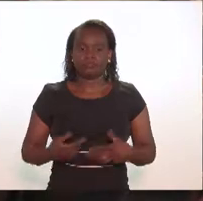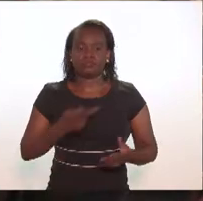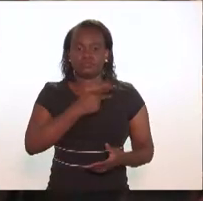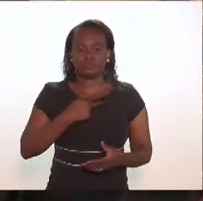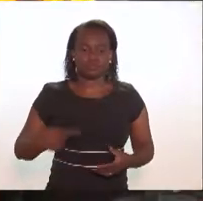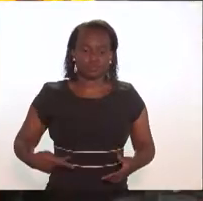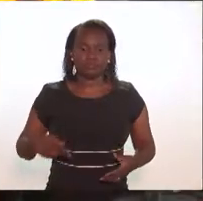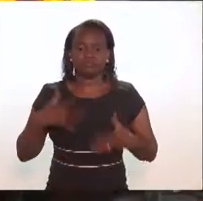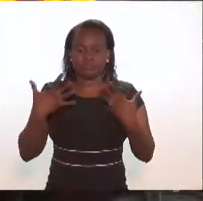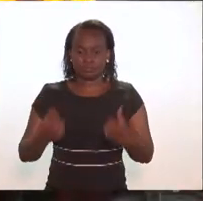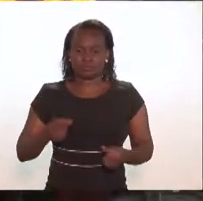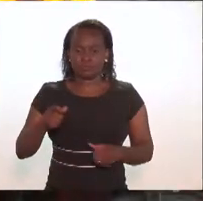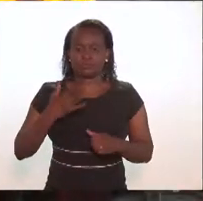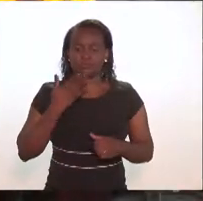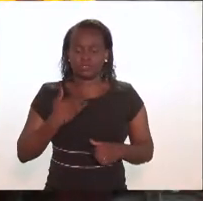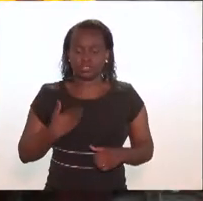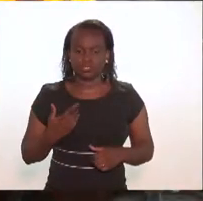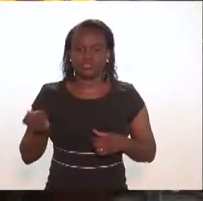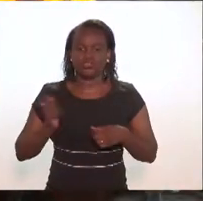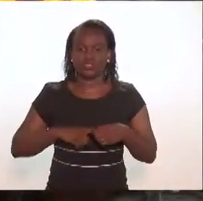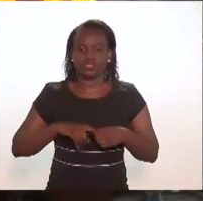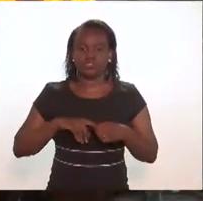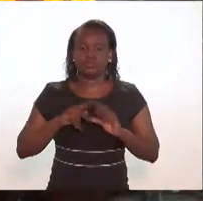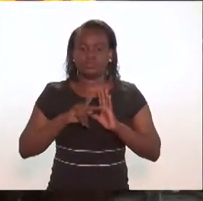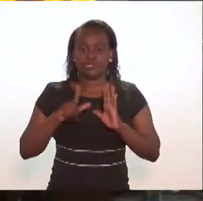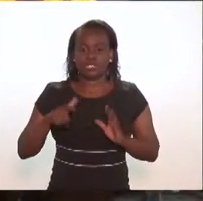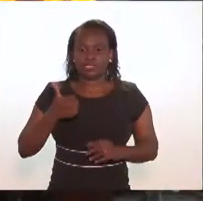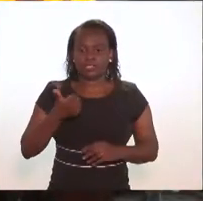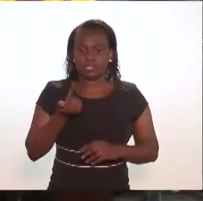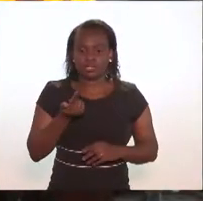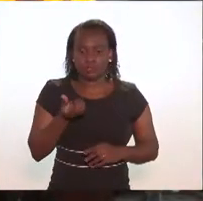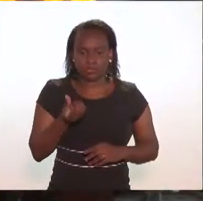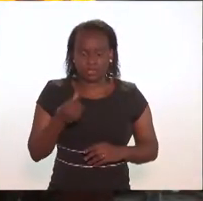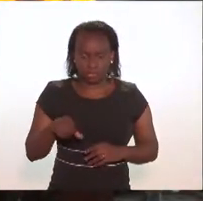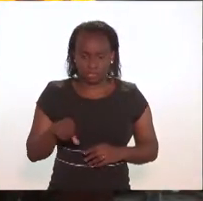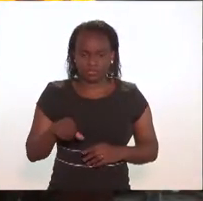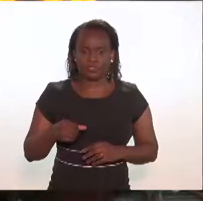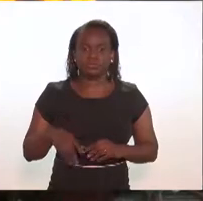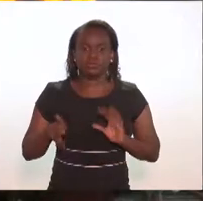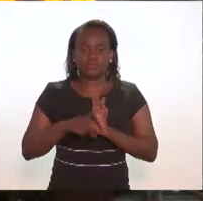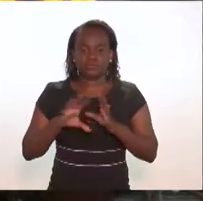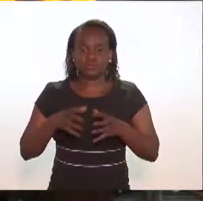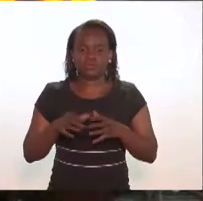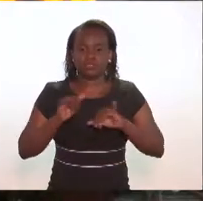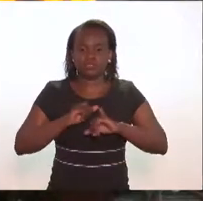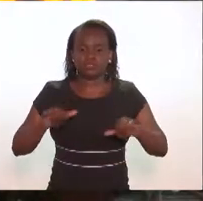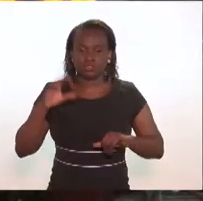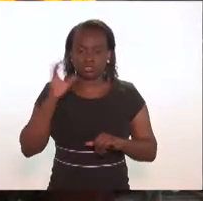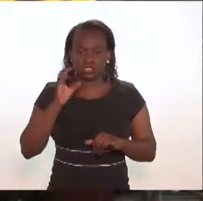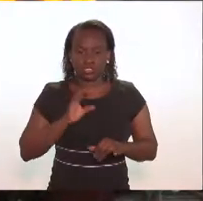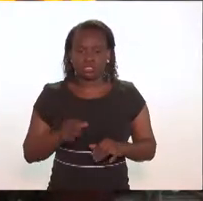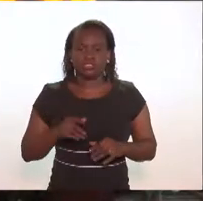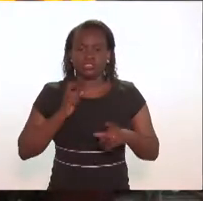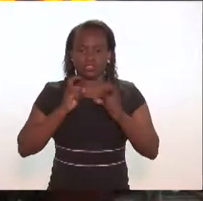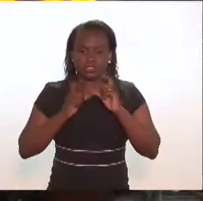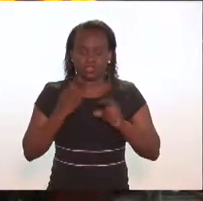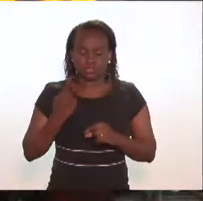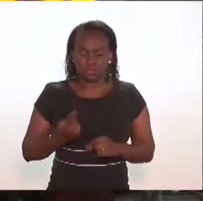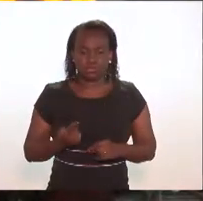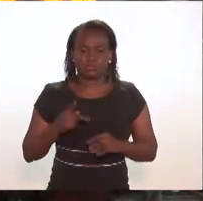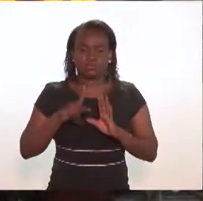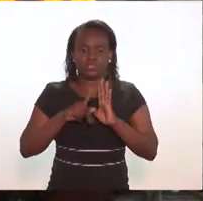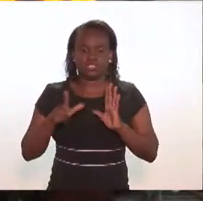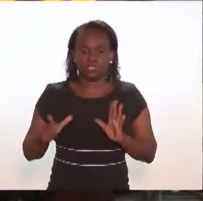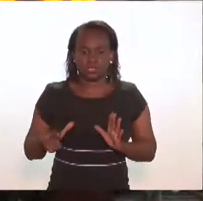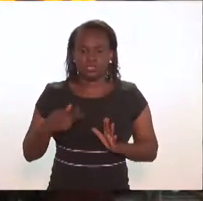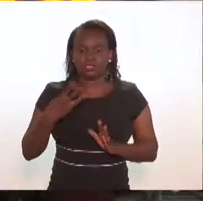Presidência, defere pedido de Vossa Excelência e retorna ao PL 1769 à comissão. Anuncio, em regime de urgência, em discussão única, Projeto